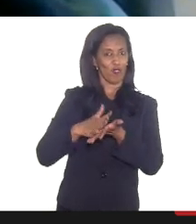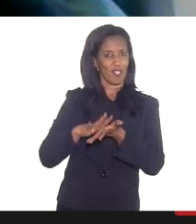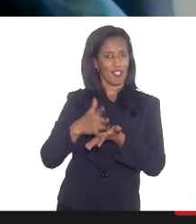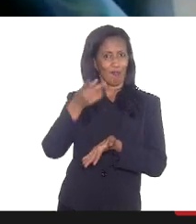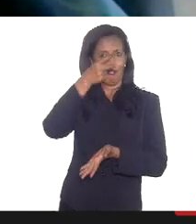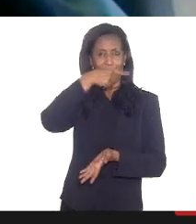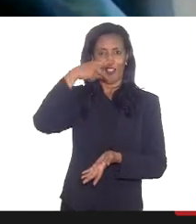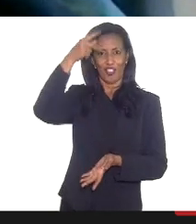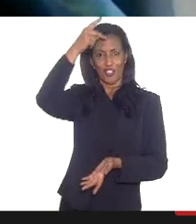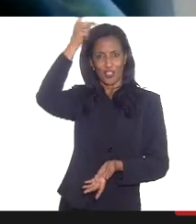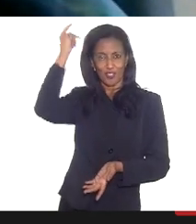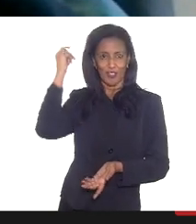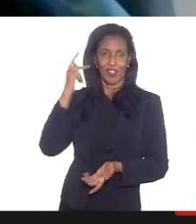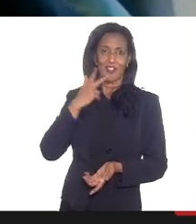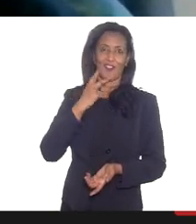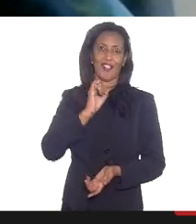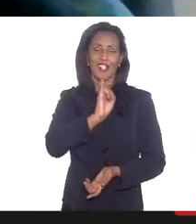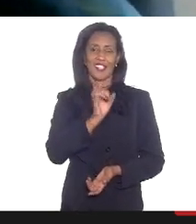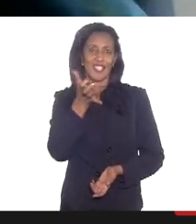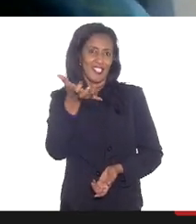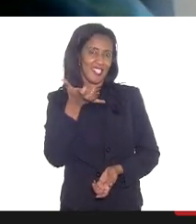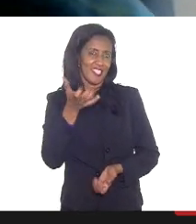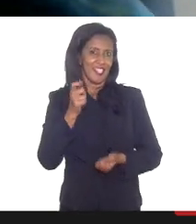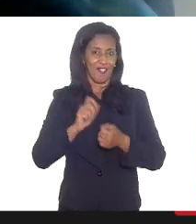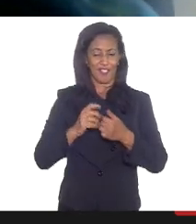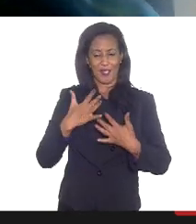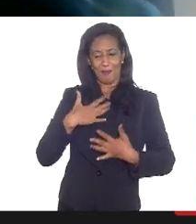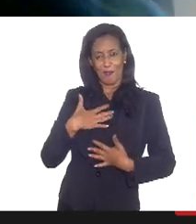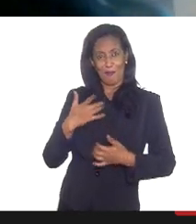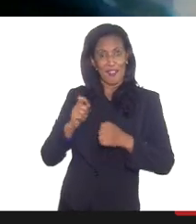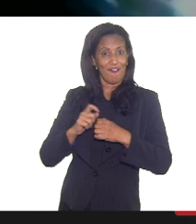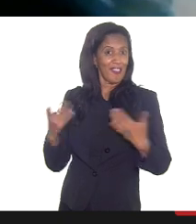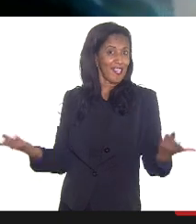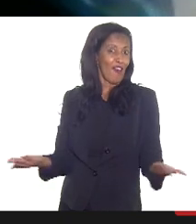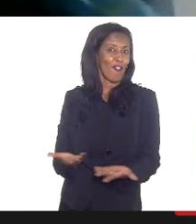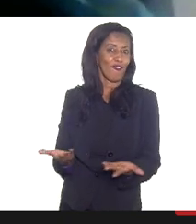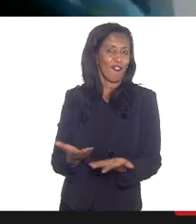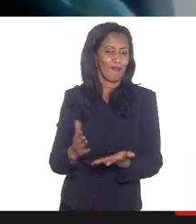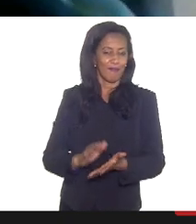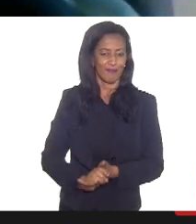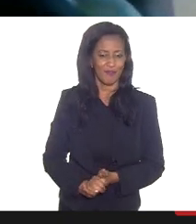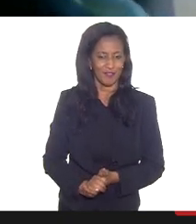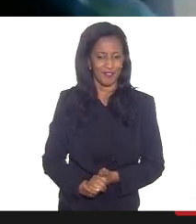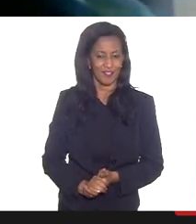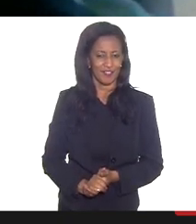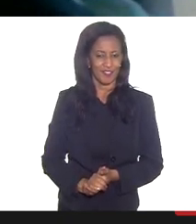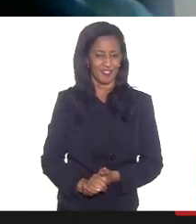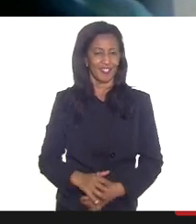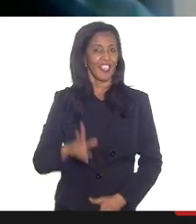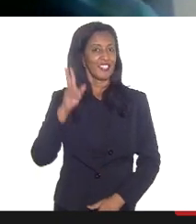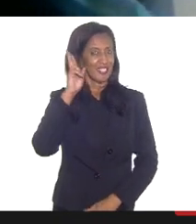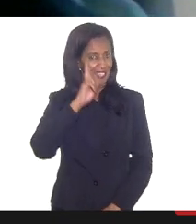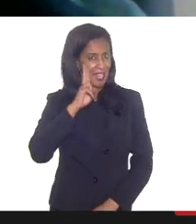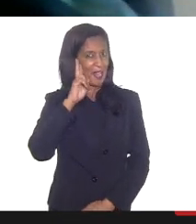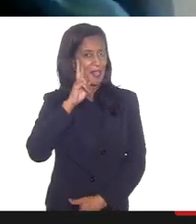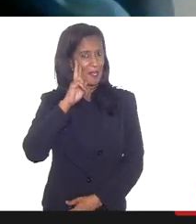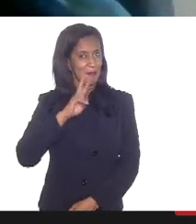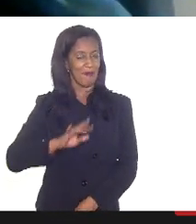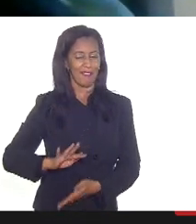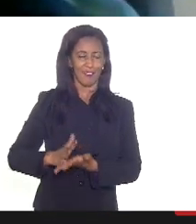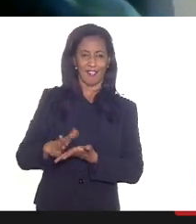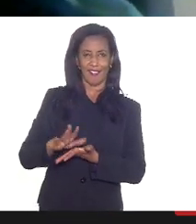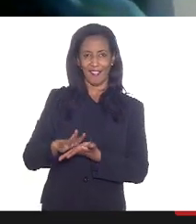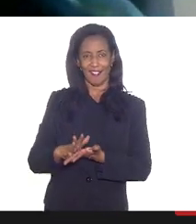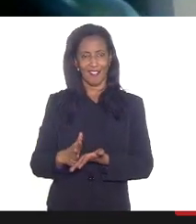que fala assim: se quiserem fazer por mim, que façam agora. Então, eu acho que a gente sempre deve lembrar esse samba